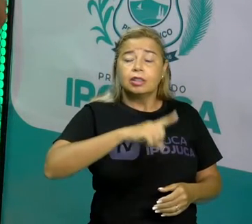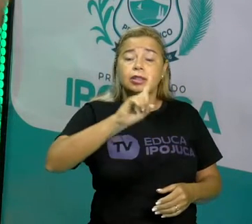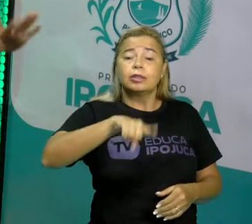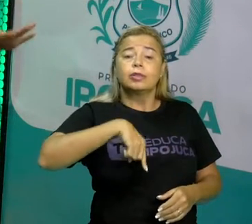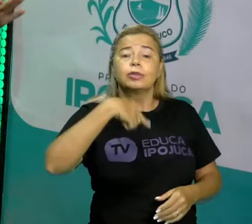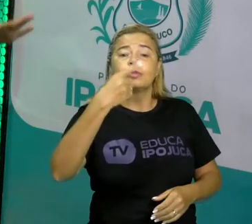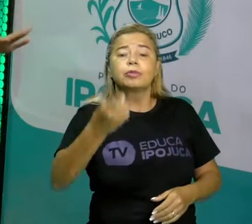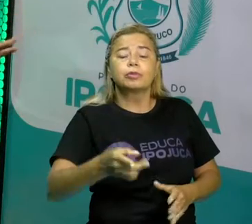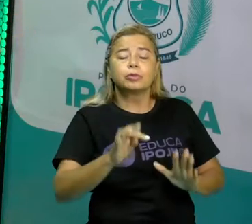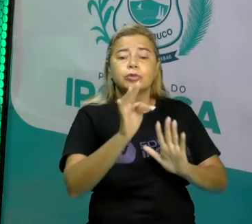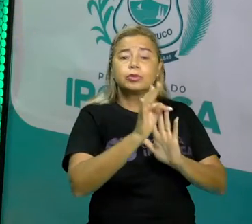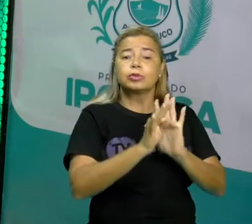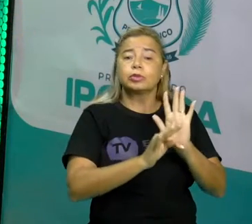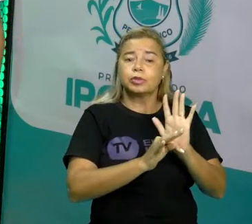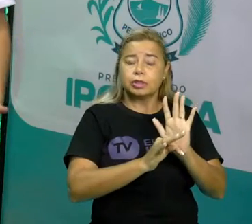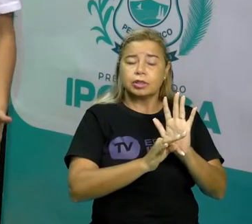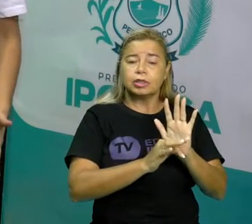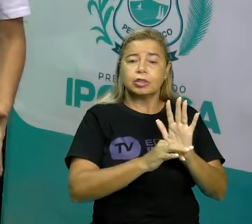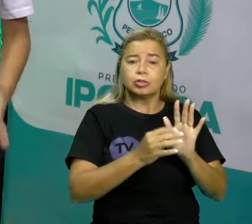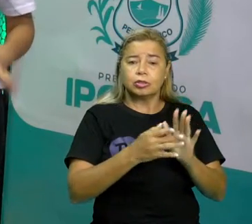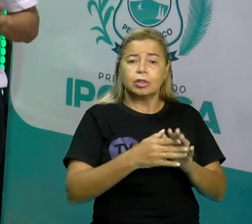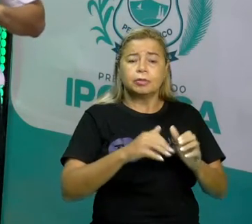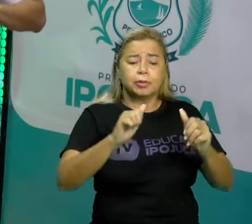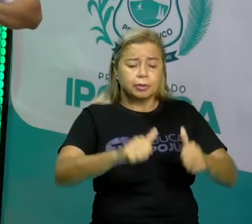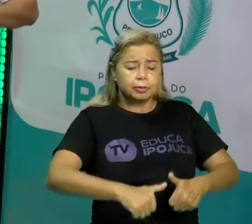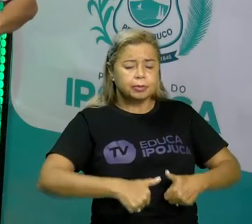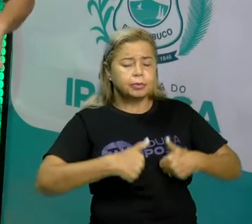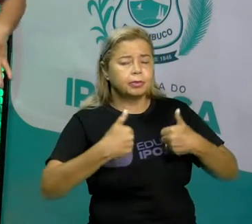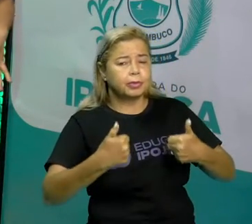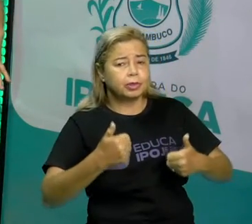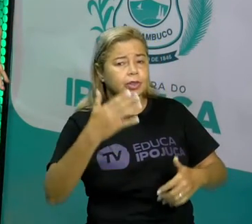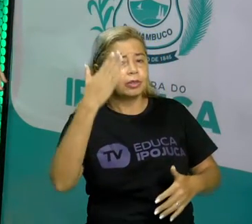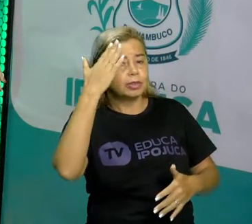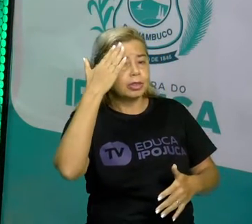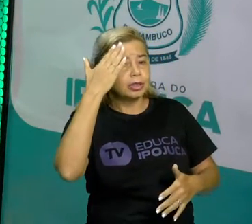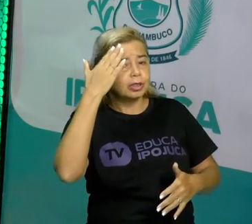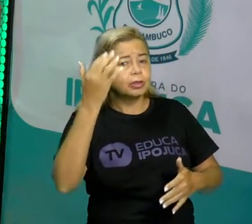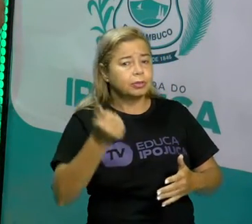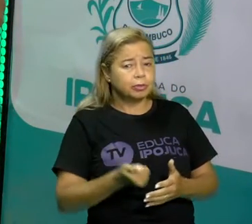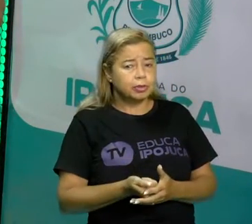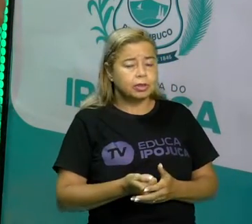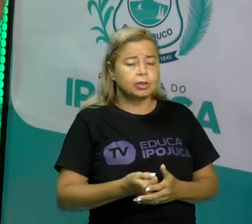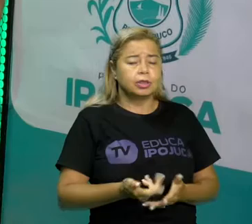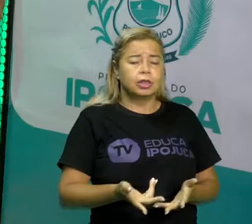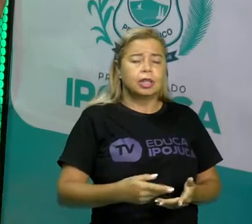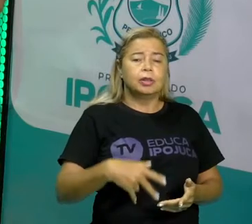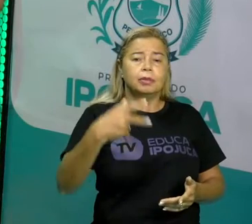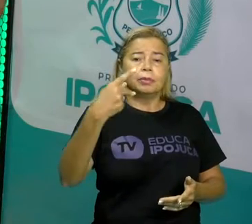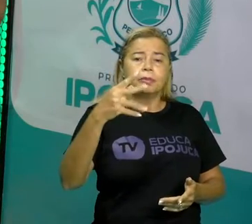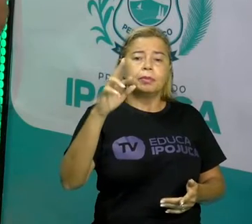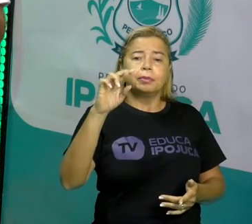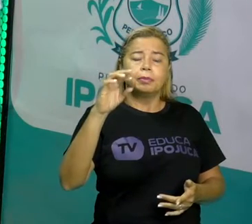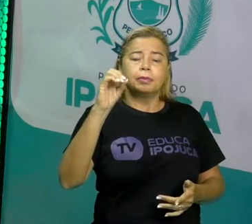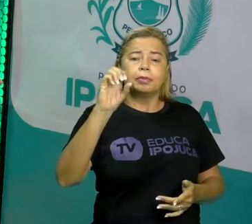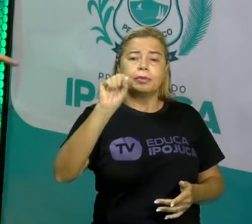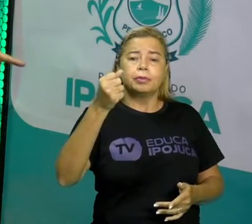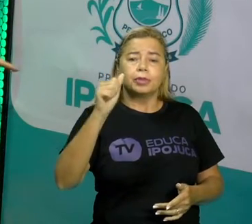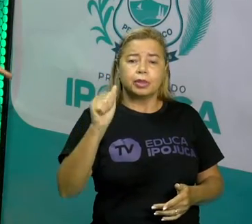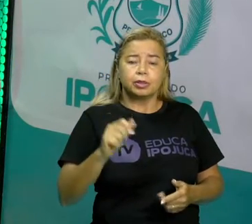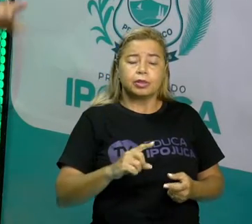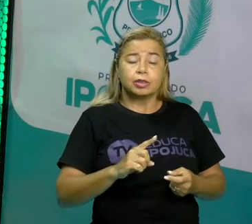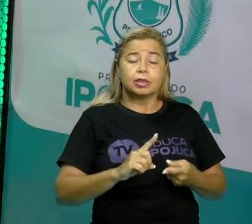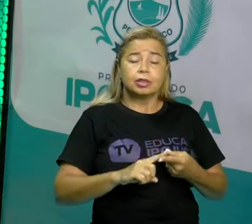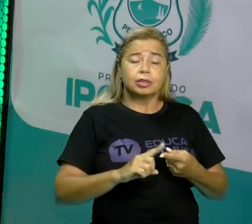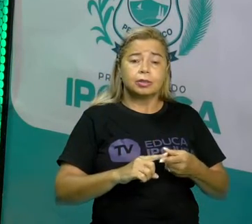para que a gente possa entender melhor o verso, a prosa e as rimas e compreender o texto que a gente